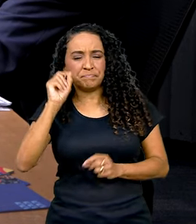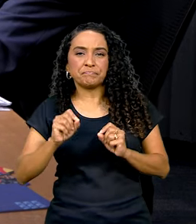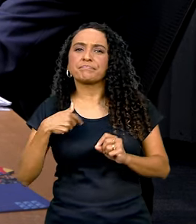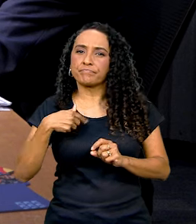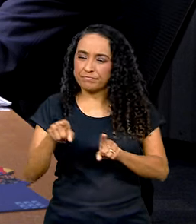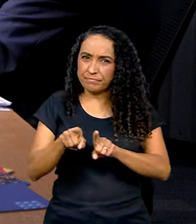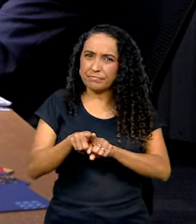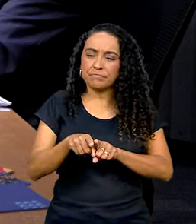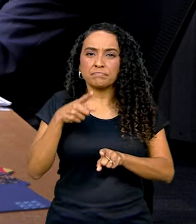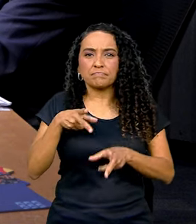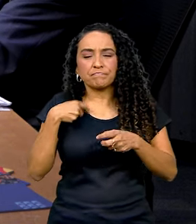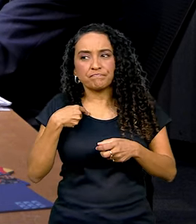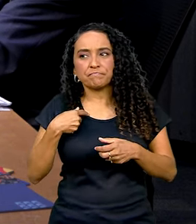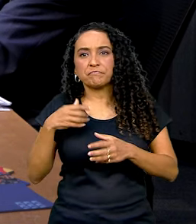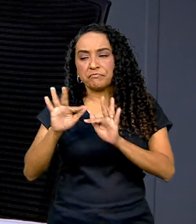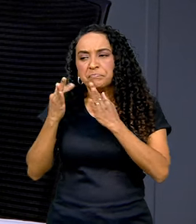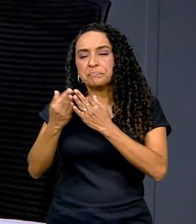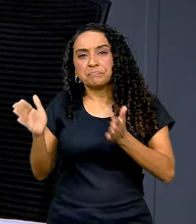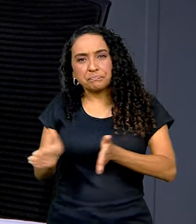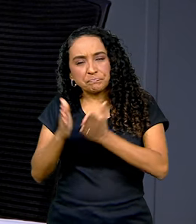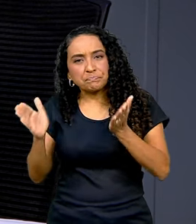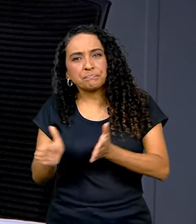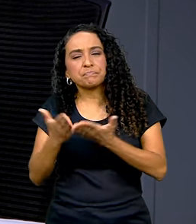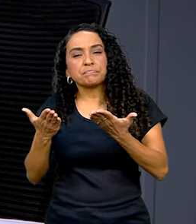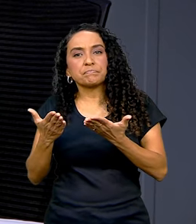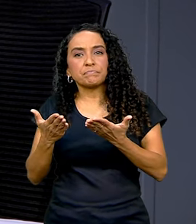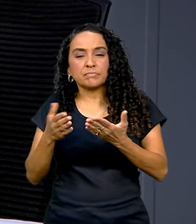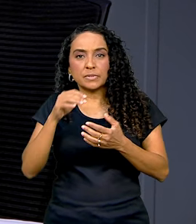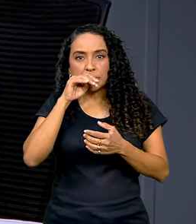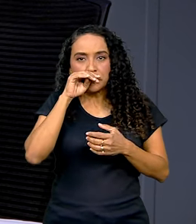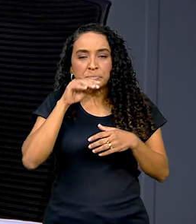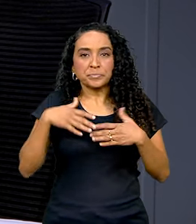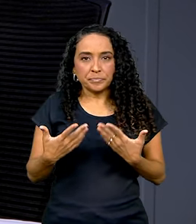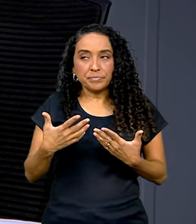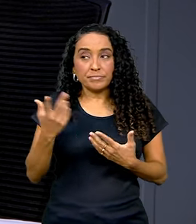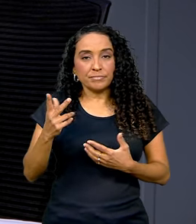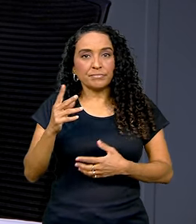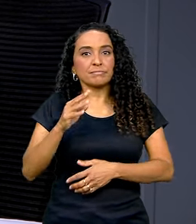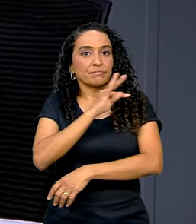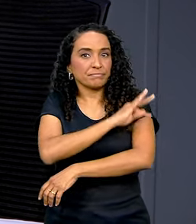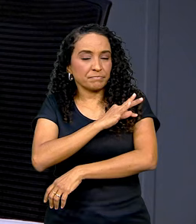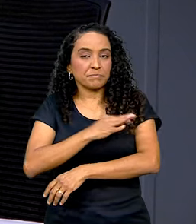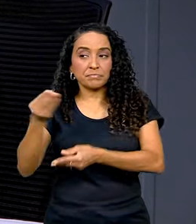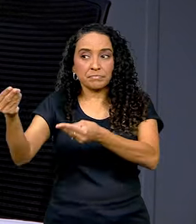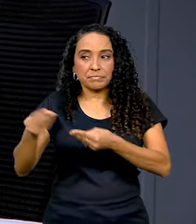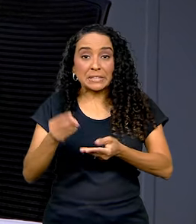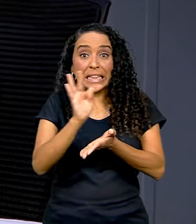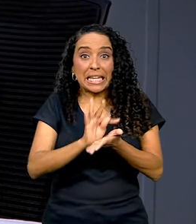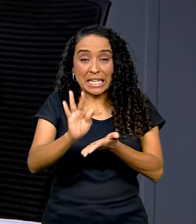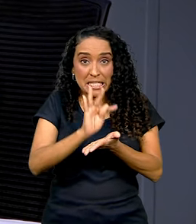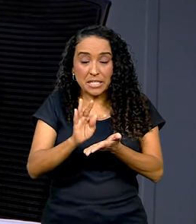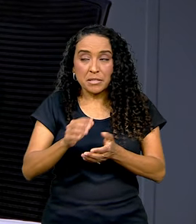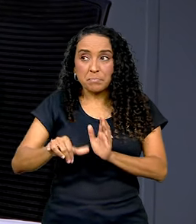eu fico me lembrando Eu também venho de uma família pobre e e quando em Teresina eu recebi